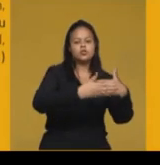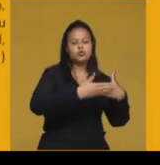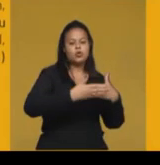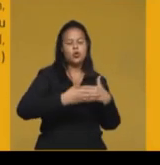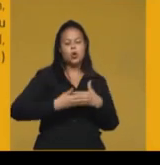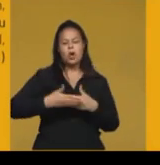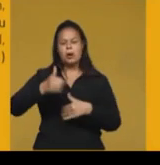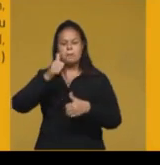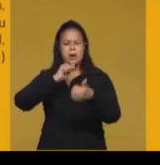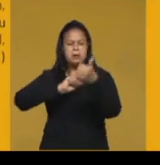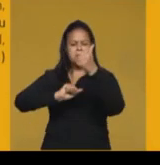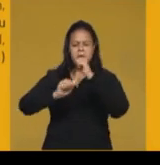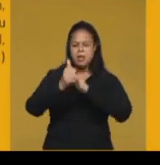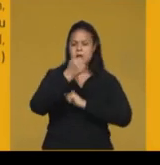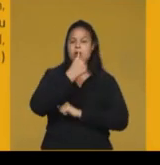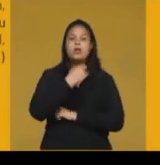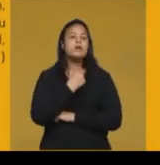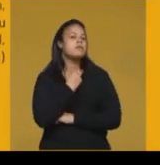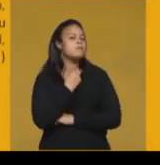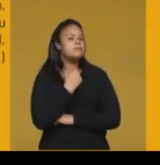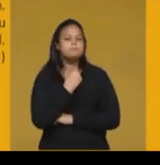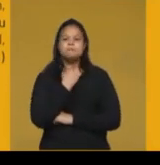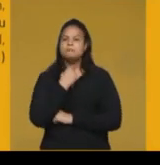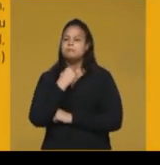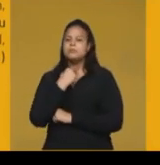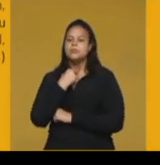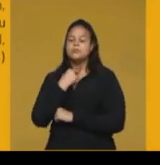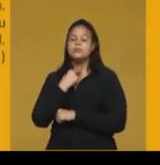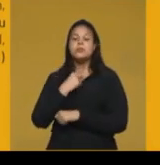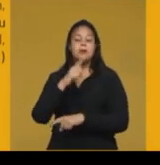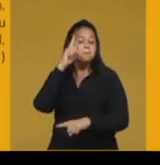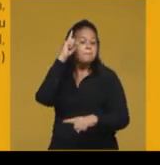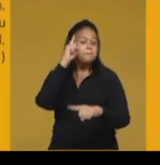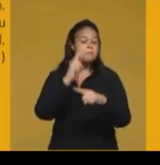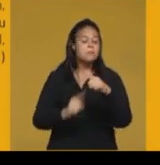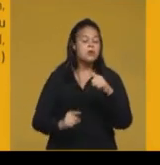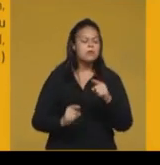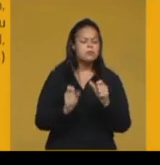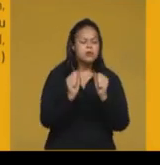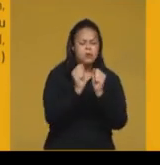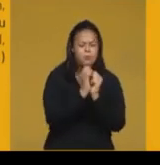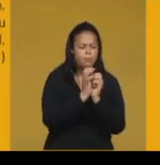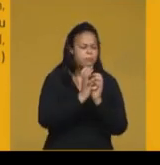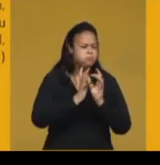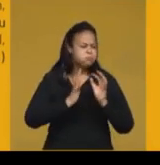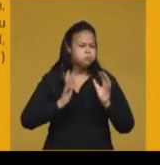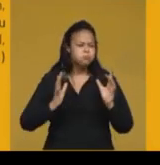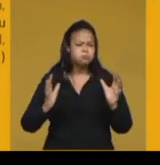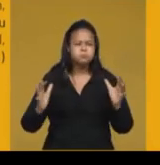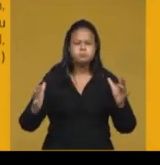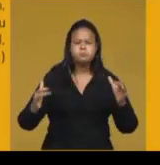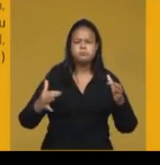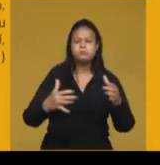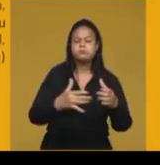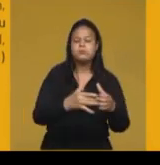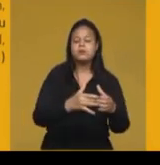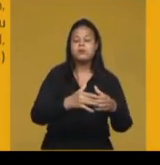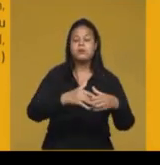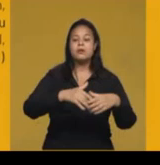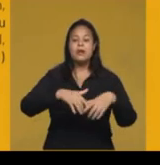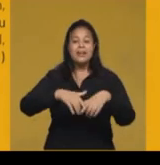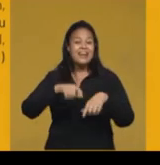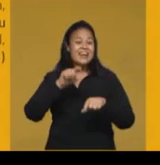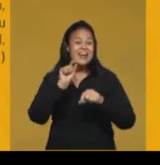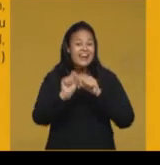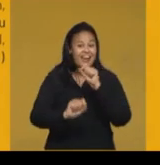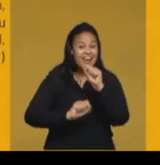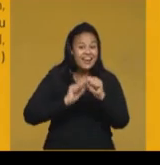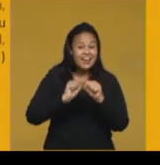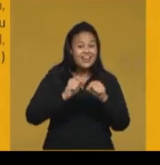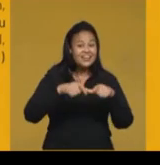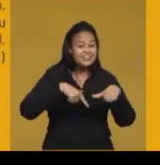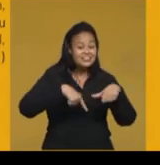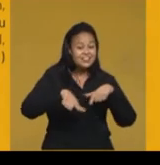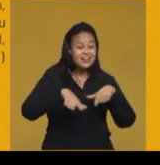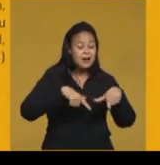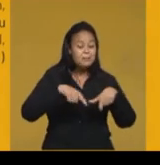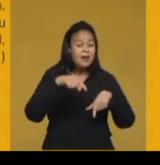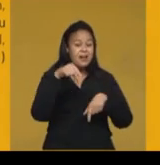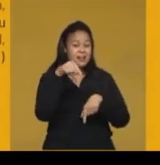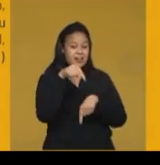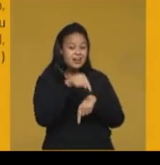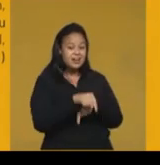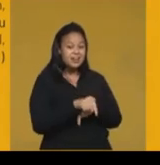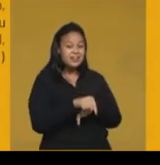bebidas alcoólicas, proibiram a aglomeração. Porém, quem trabalha nesses setores não recebeu nenhum tipo